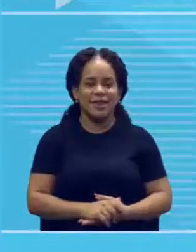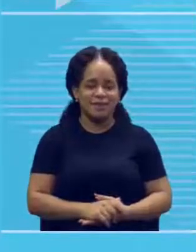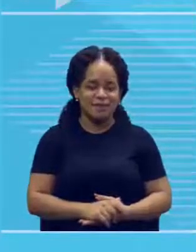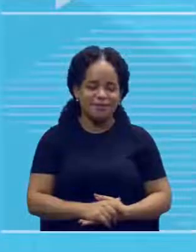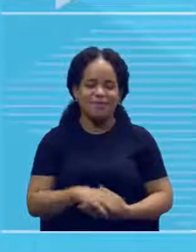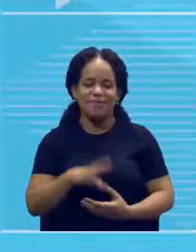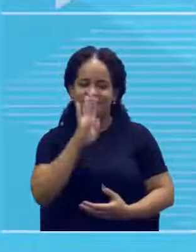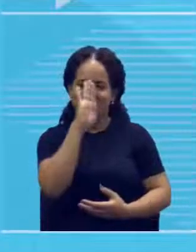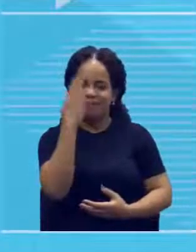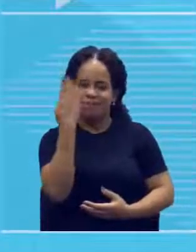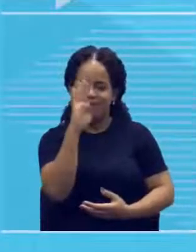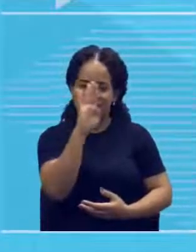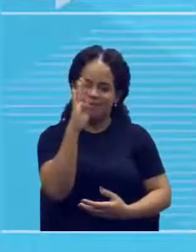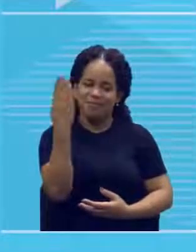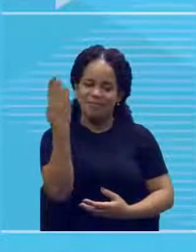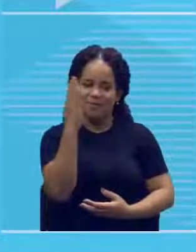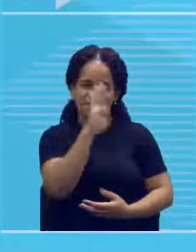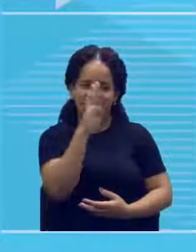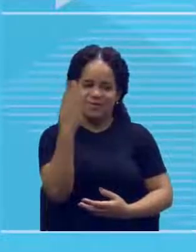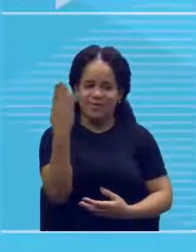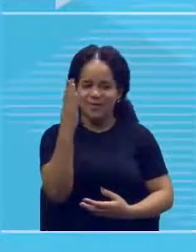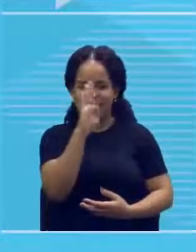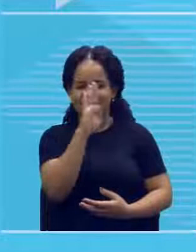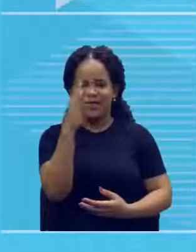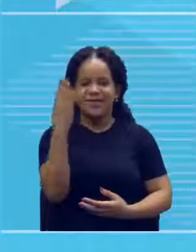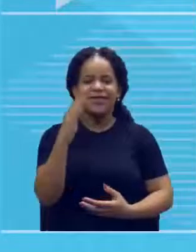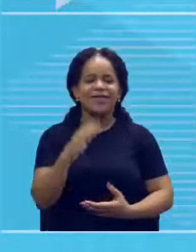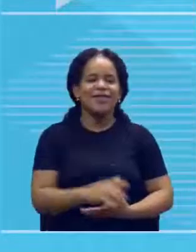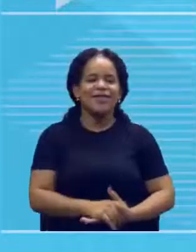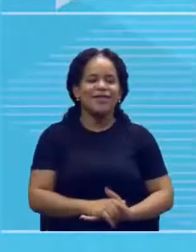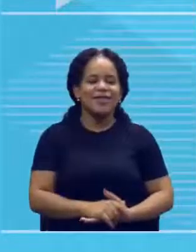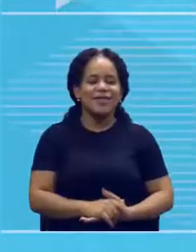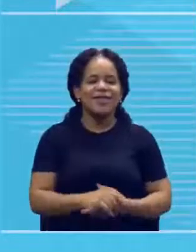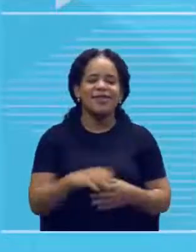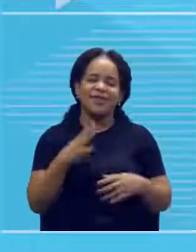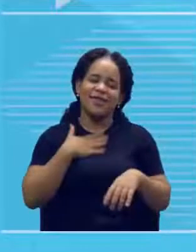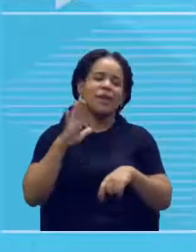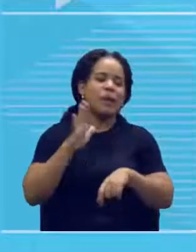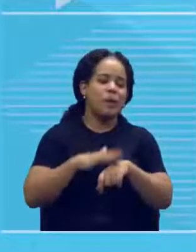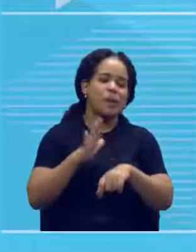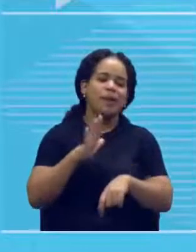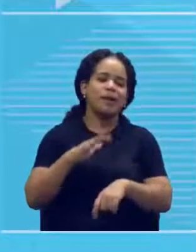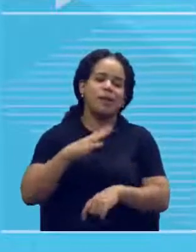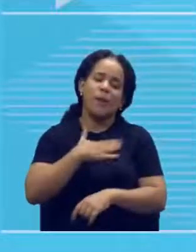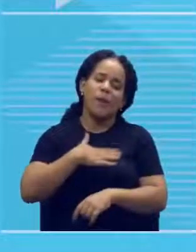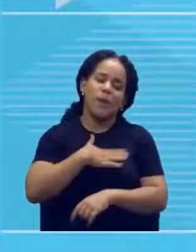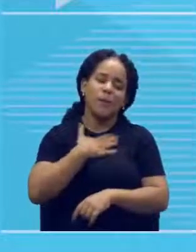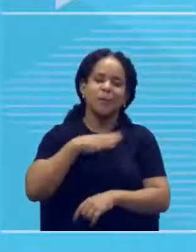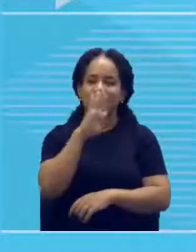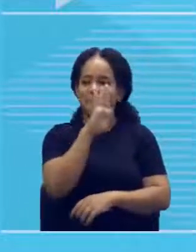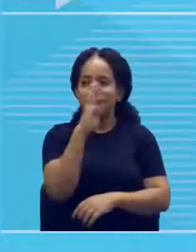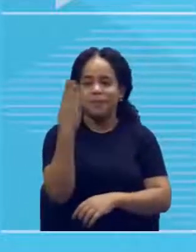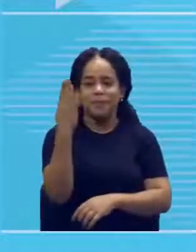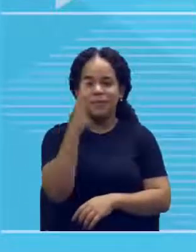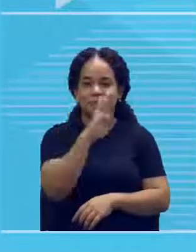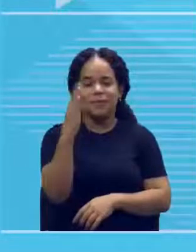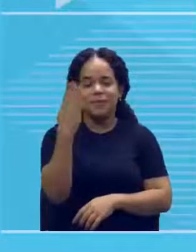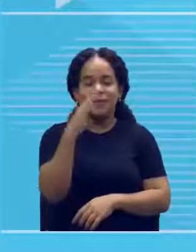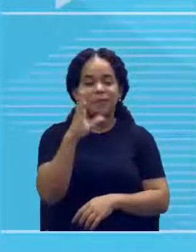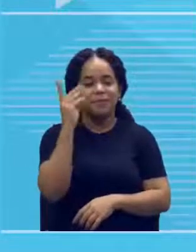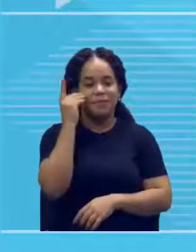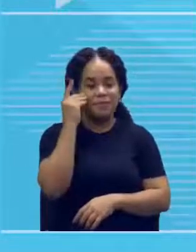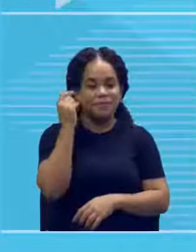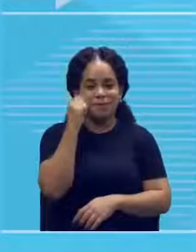Ah, meu Deus do céu, qual é o sinal dela? Aí, vocês já sabem, né? A deusa, é claro,